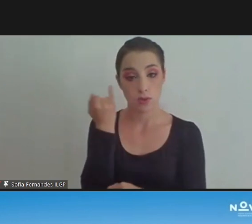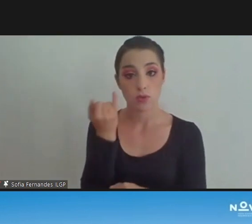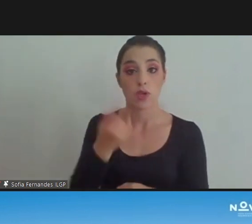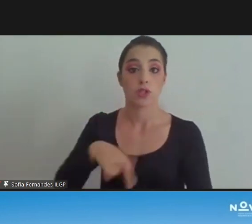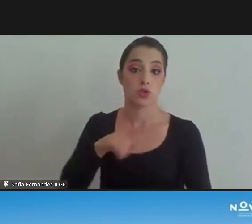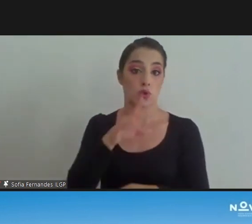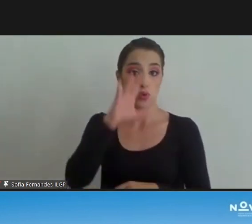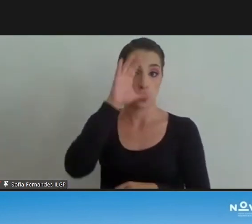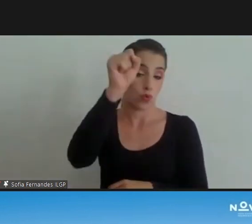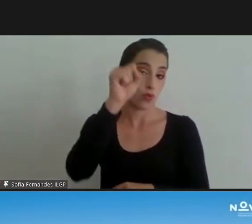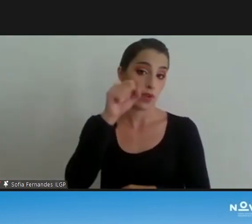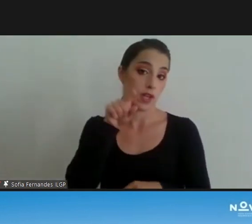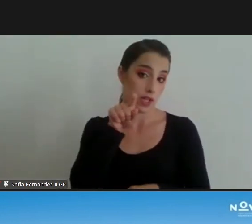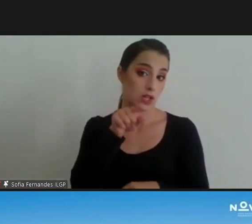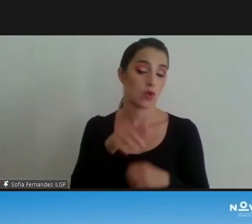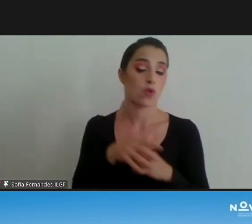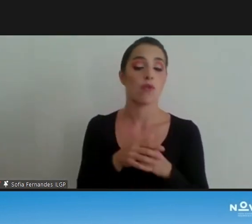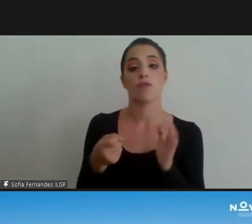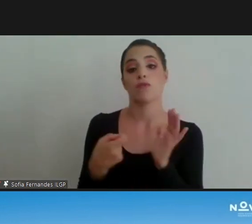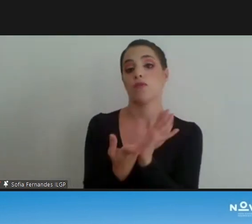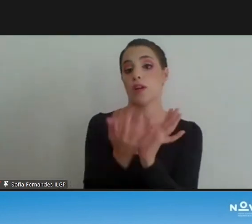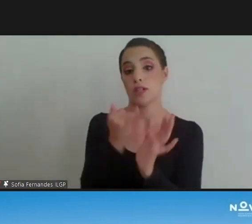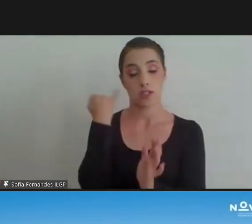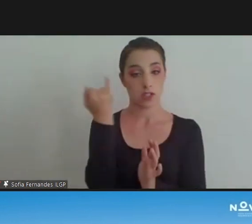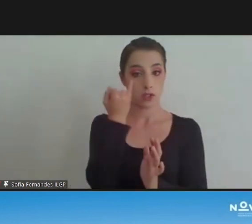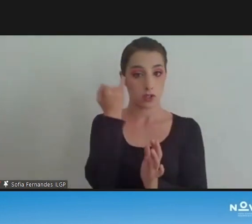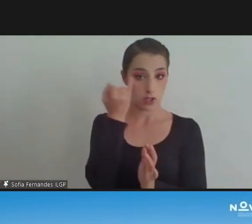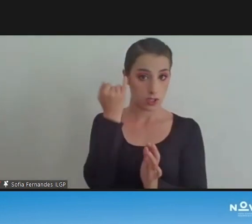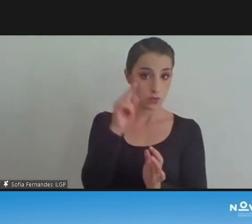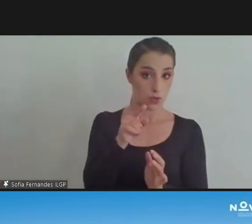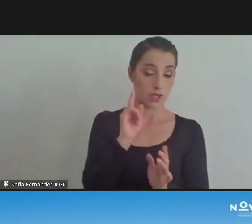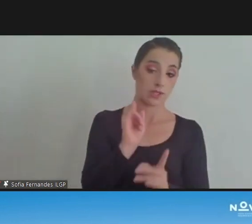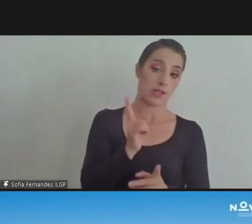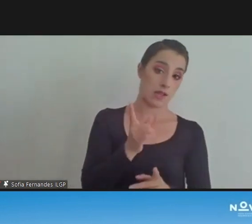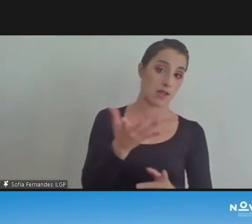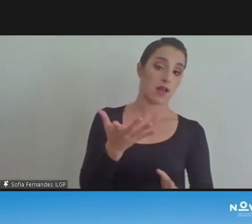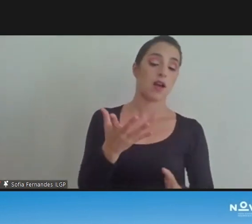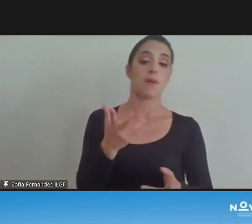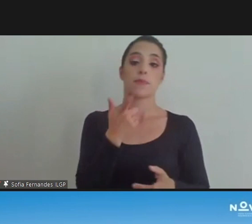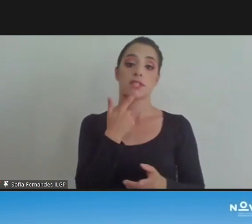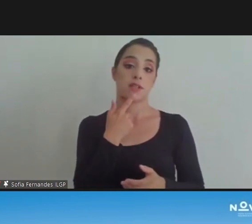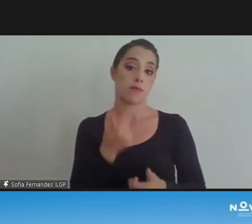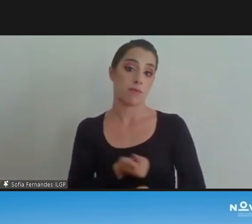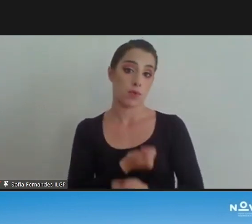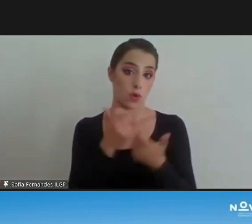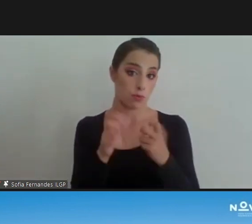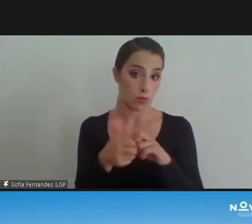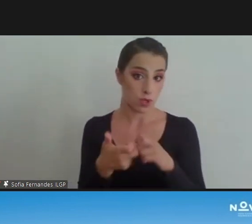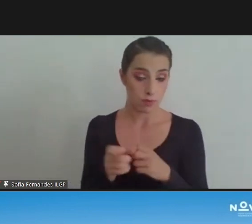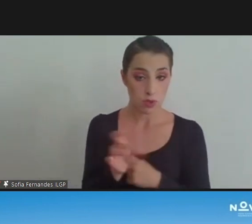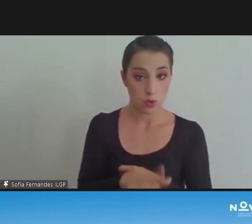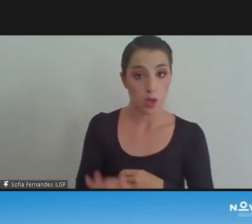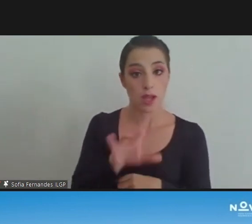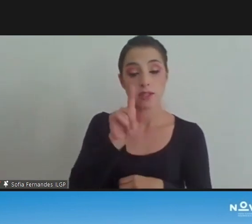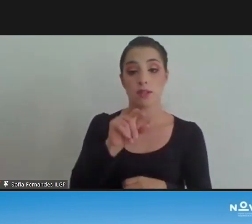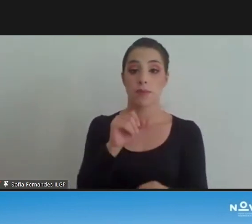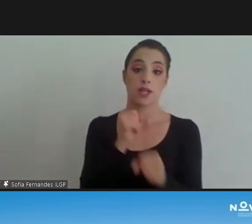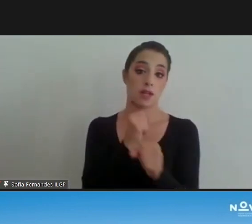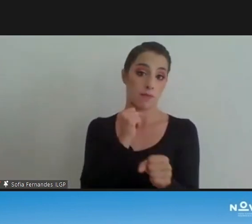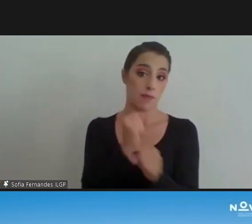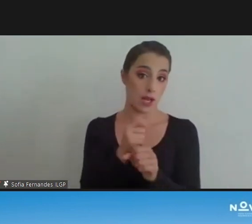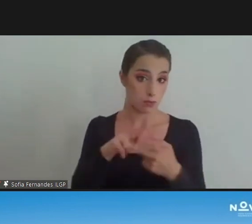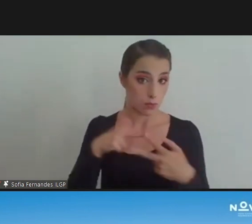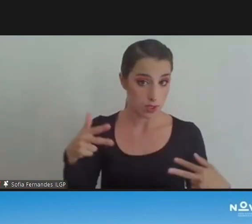trabalha com várias instituições municipalistas que entendem melhor dos problemas locais e do trabalho com municípios, trabalha em parceria com os